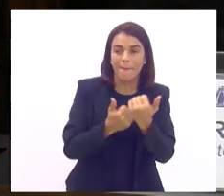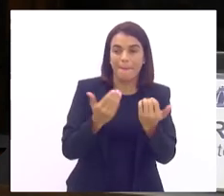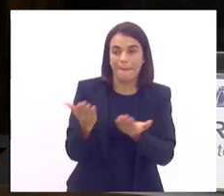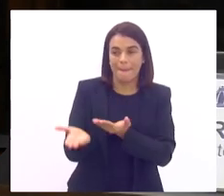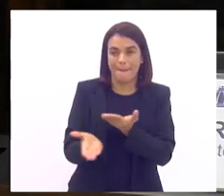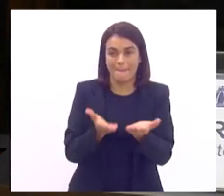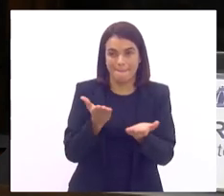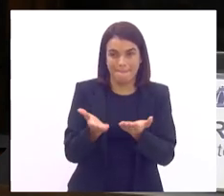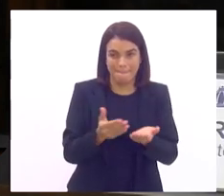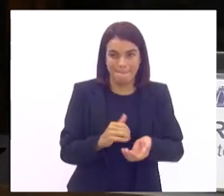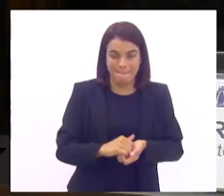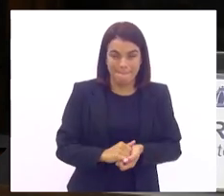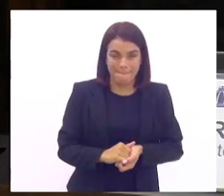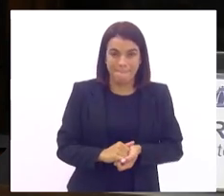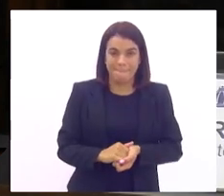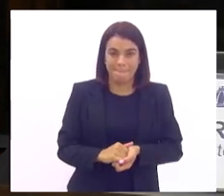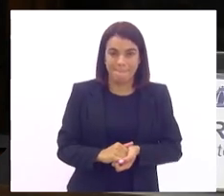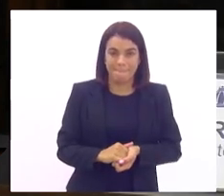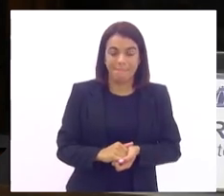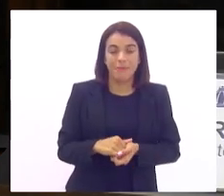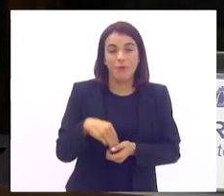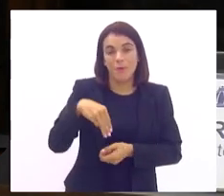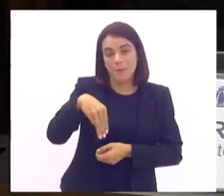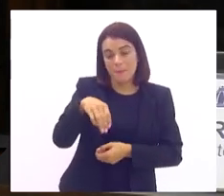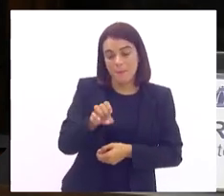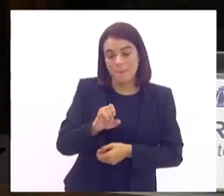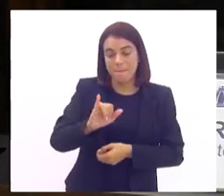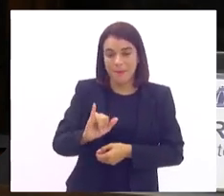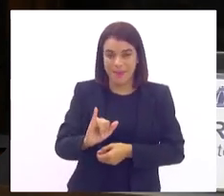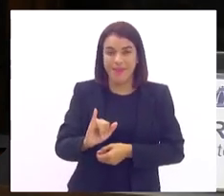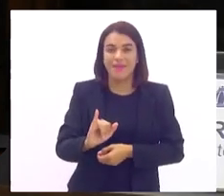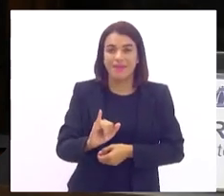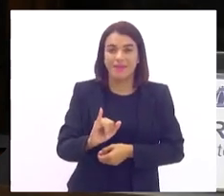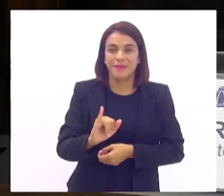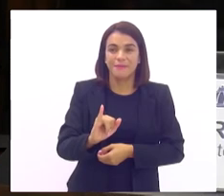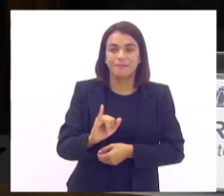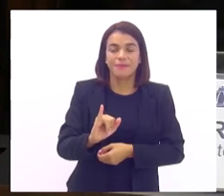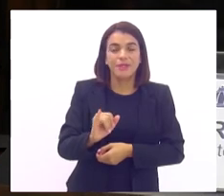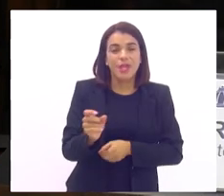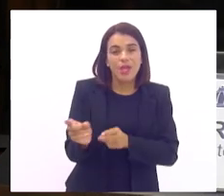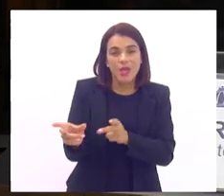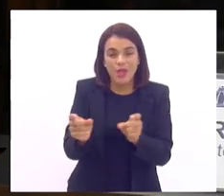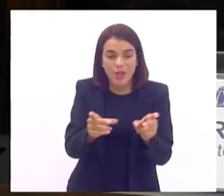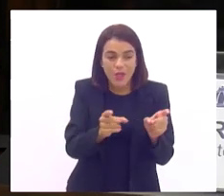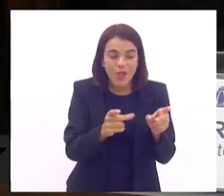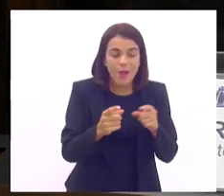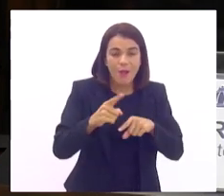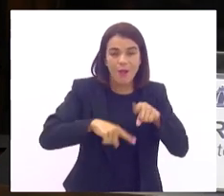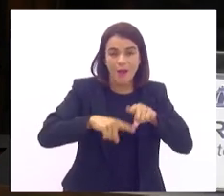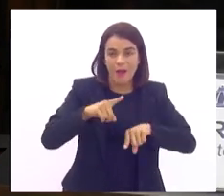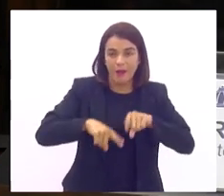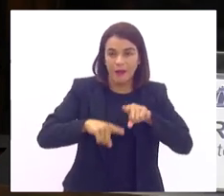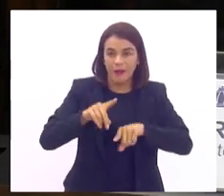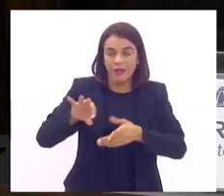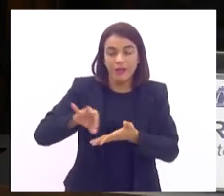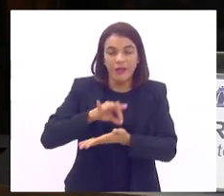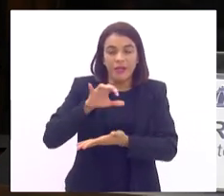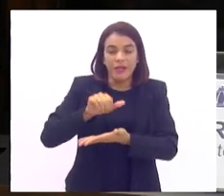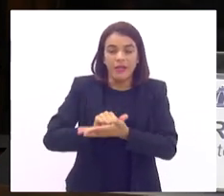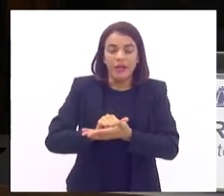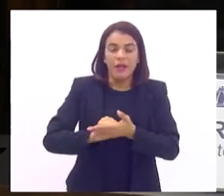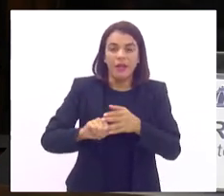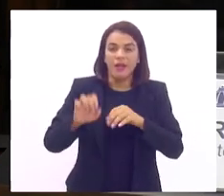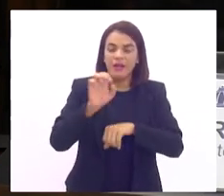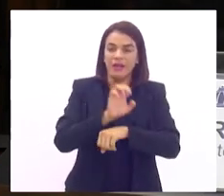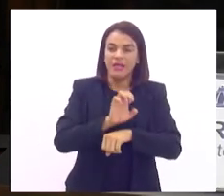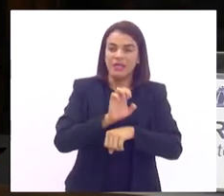MEI. Aquele MEI que comercializa produtos. Então, ele está fazendo a sua inscrição estadual. Nós